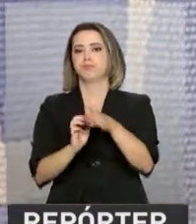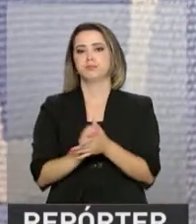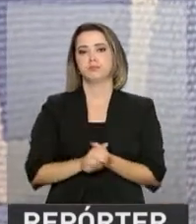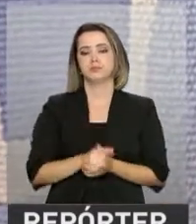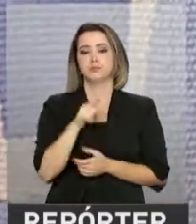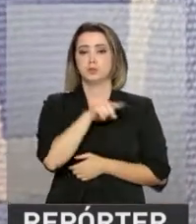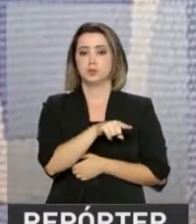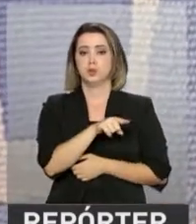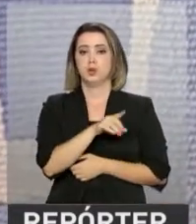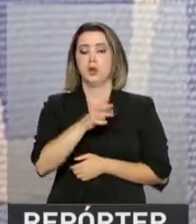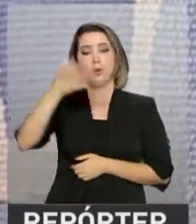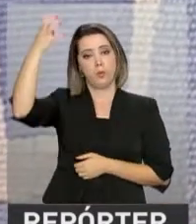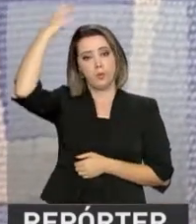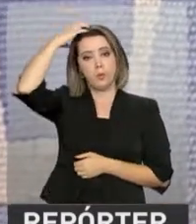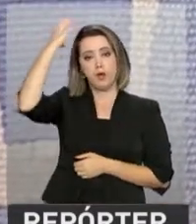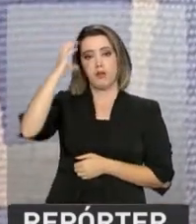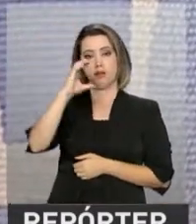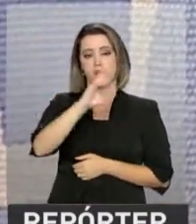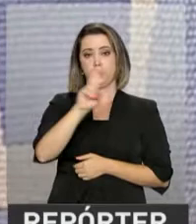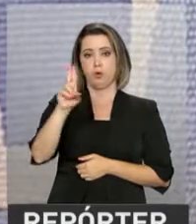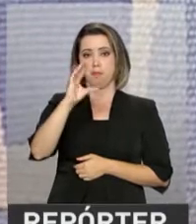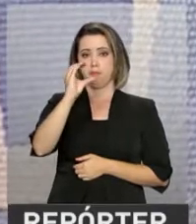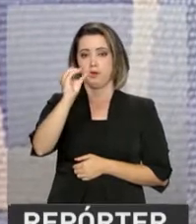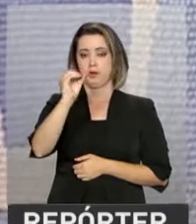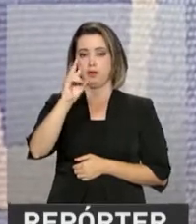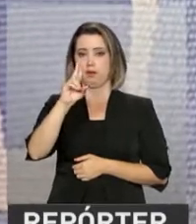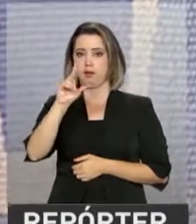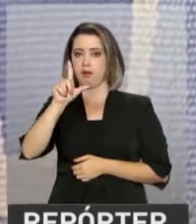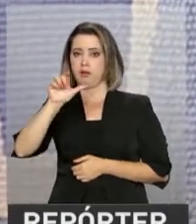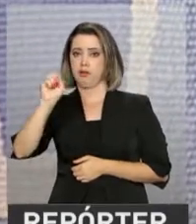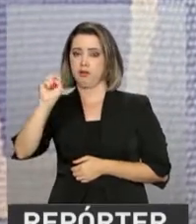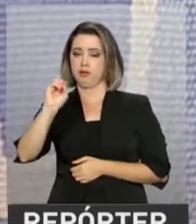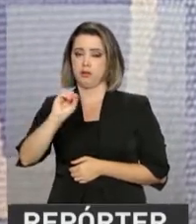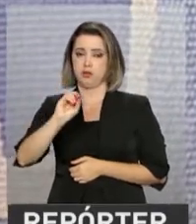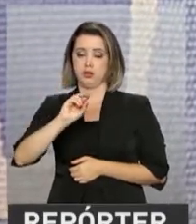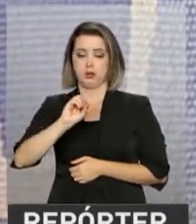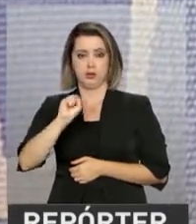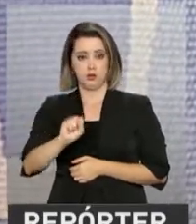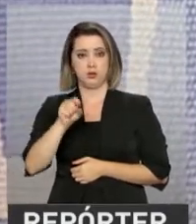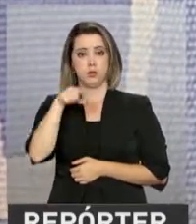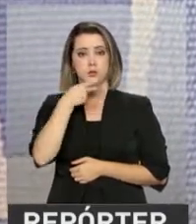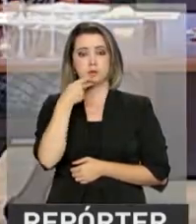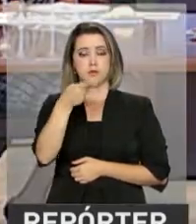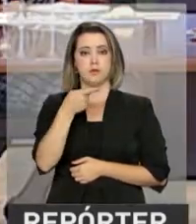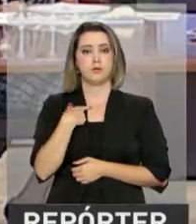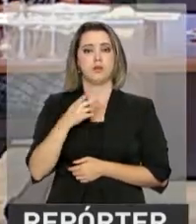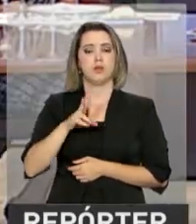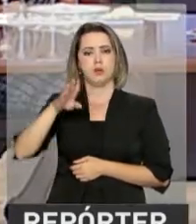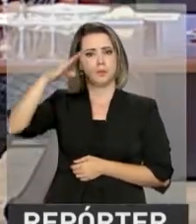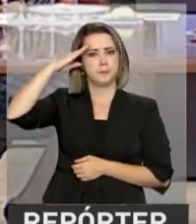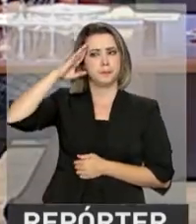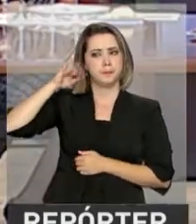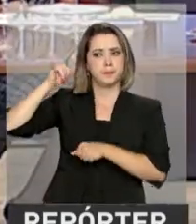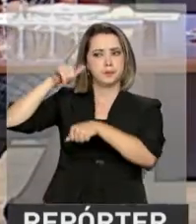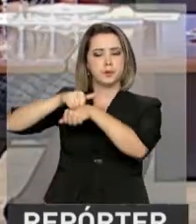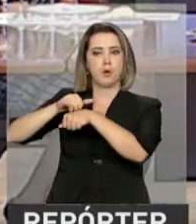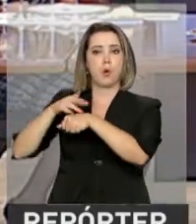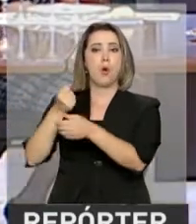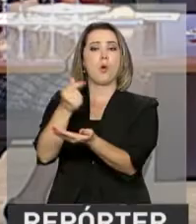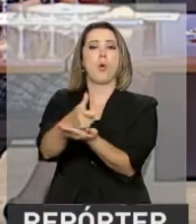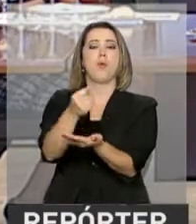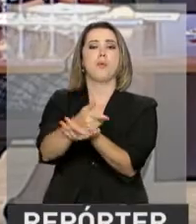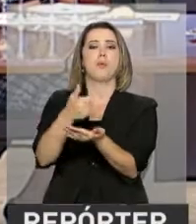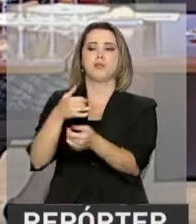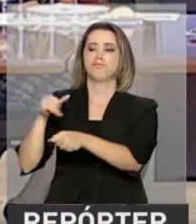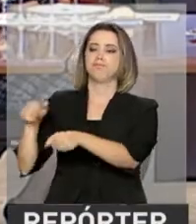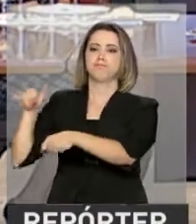16 gustavo citou a parceria entre a suécia ea força aérea brasileira para o desenvolvimento do caça gripen como exemplo dos laços duradouros e